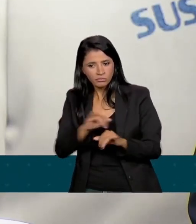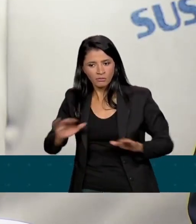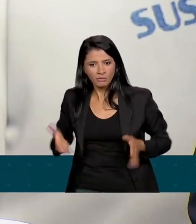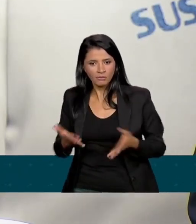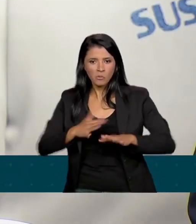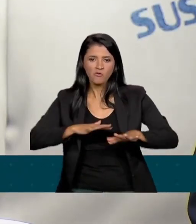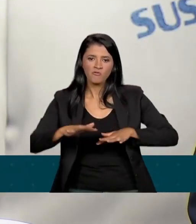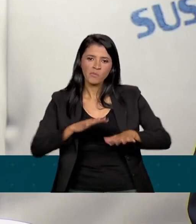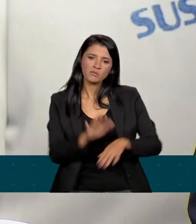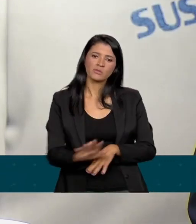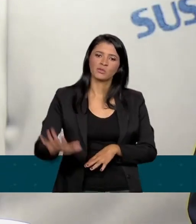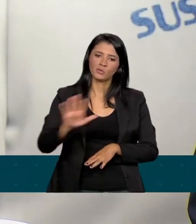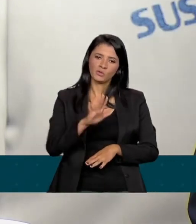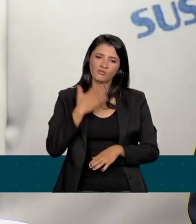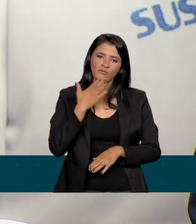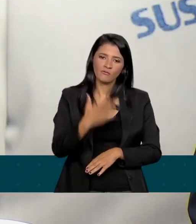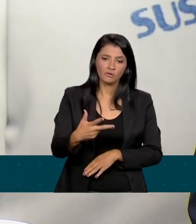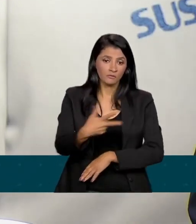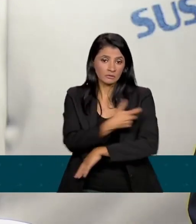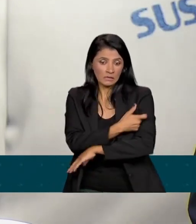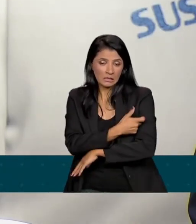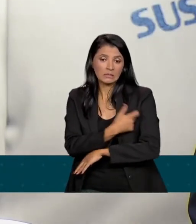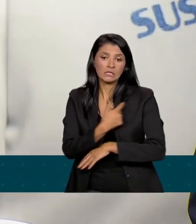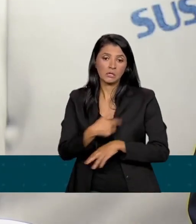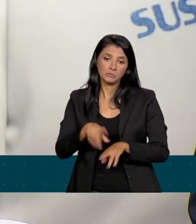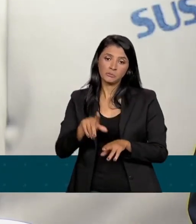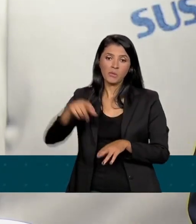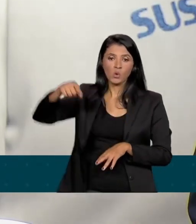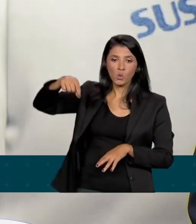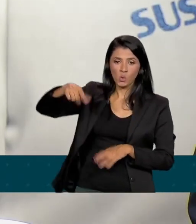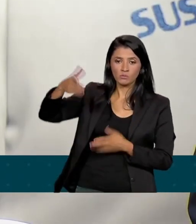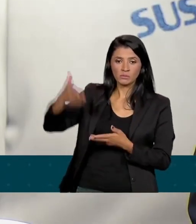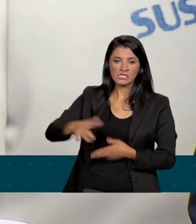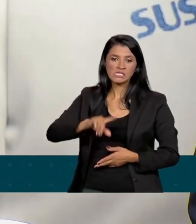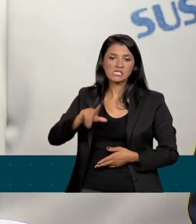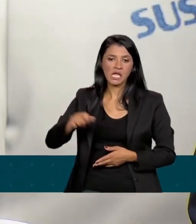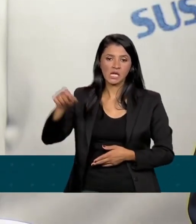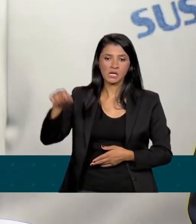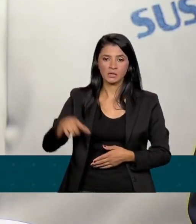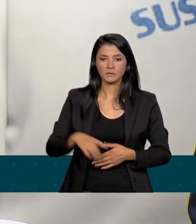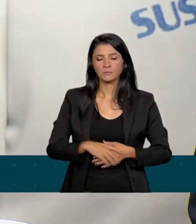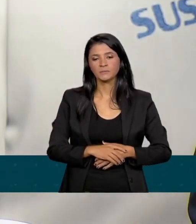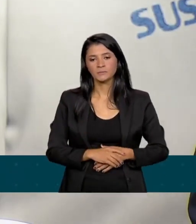nosso movimento nacional pela vacinação, inspirados pelo Zé Gotinha.